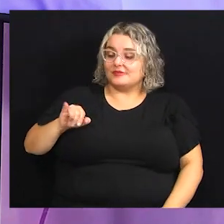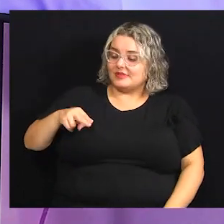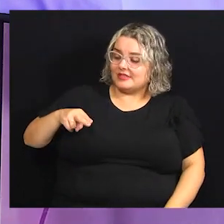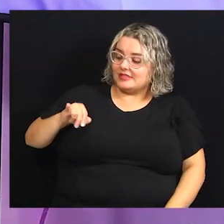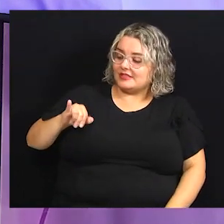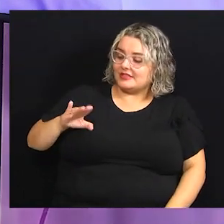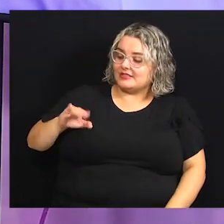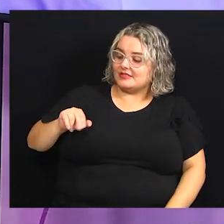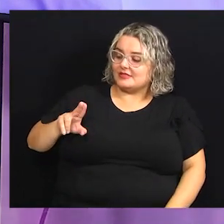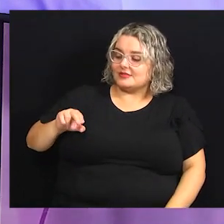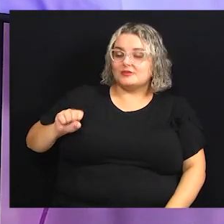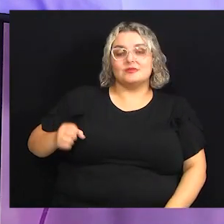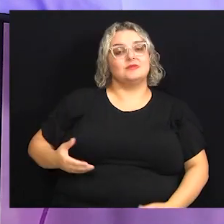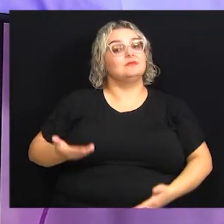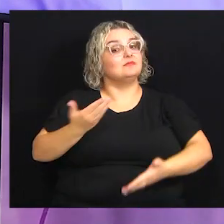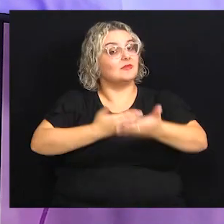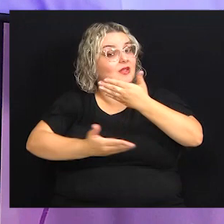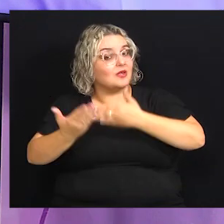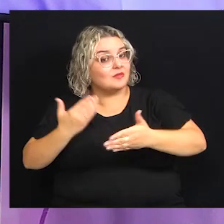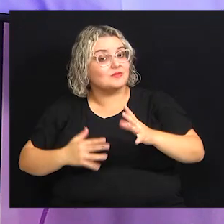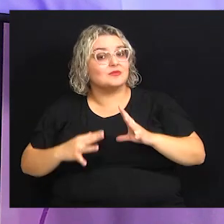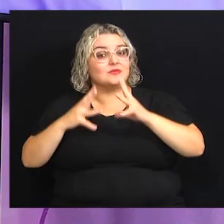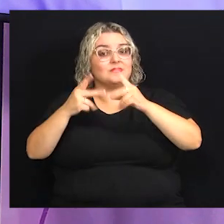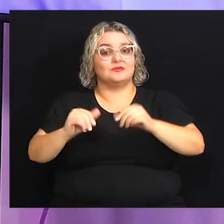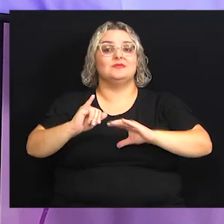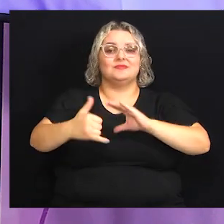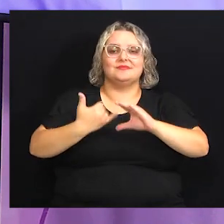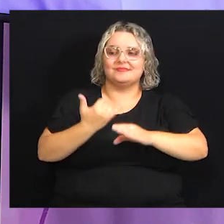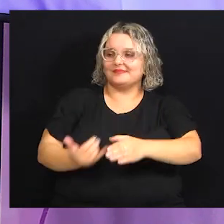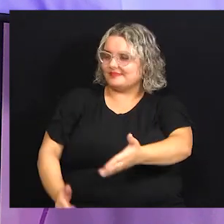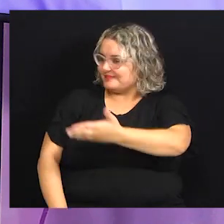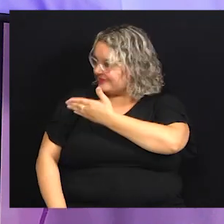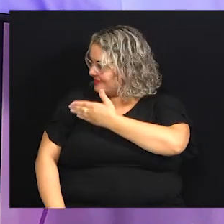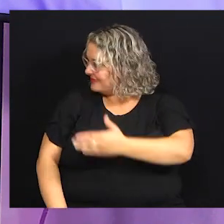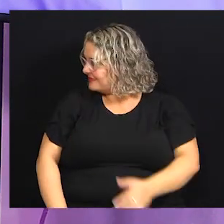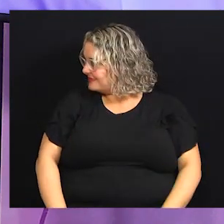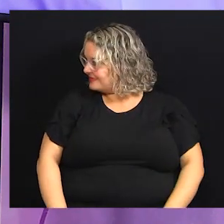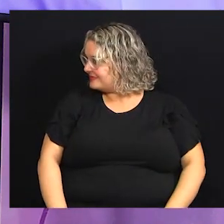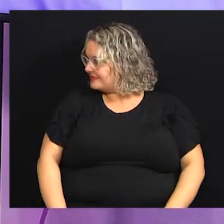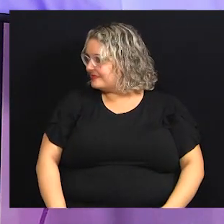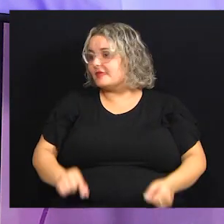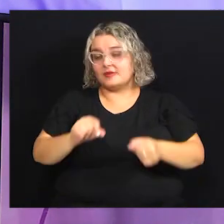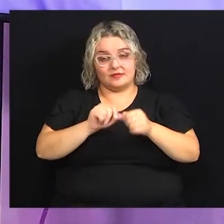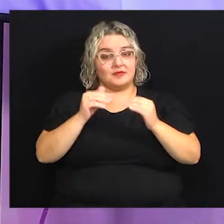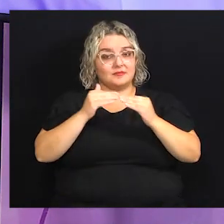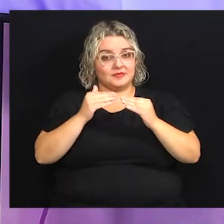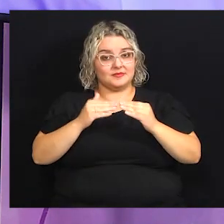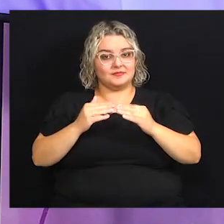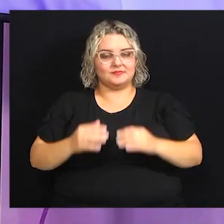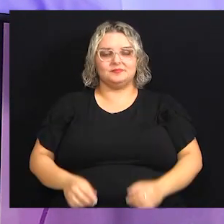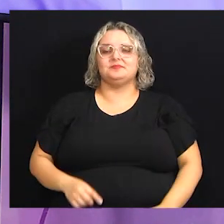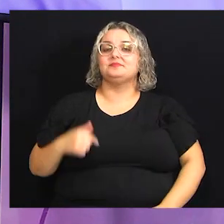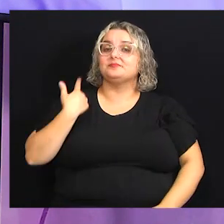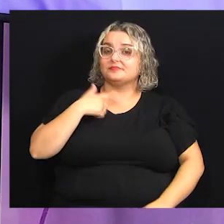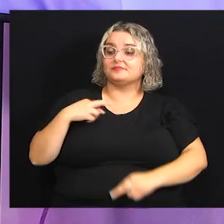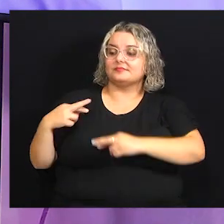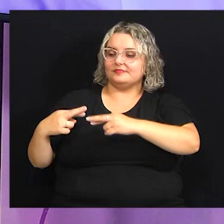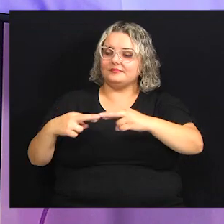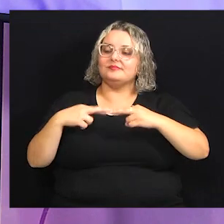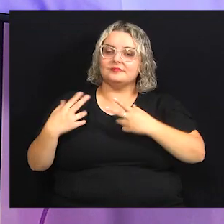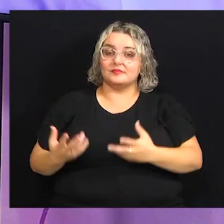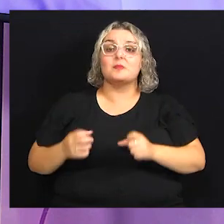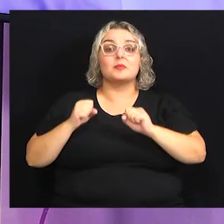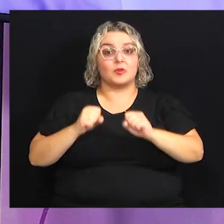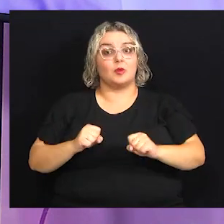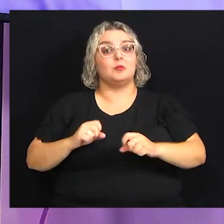Vinícius e compartilhar, porque o programa está disponível na íntegra no YouTube da TV Câmara Campinas. Faz o seguinte, entra lá nas